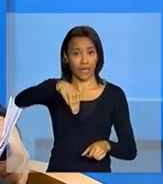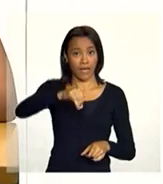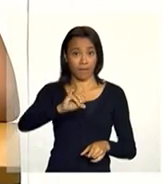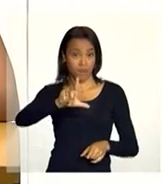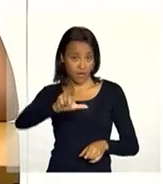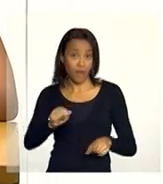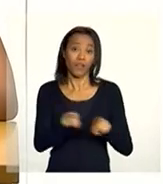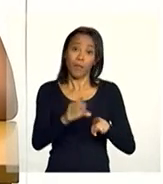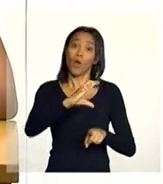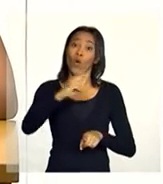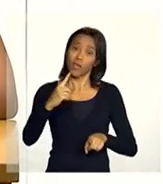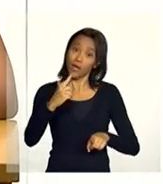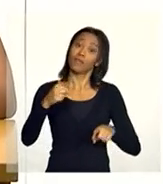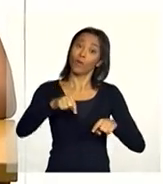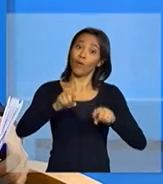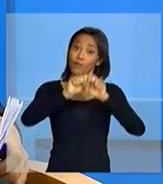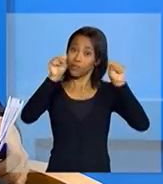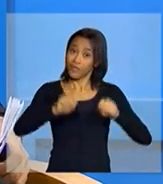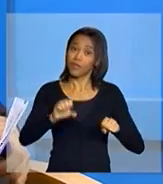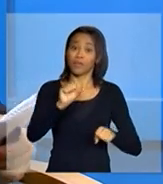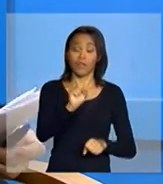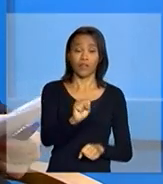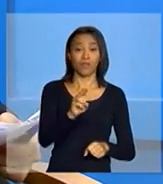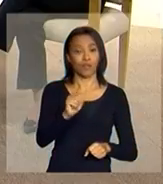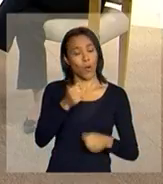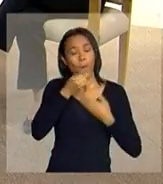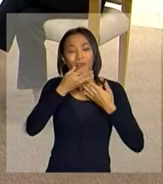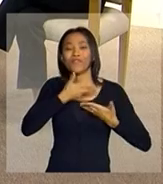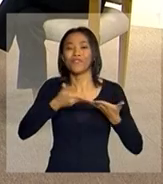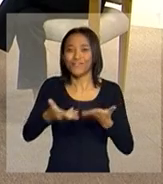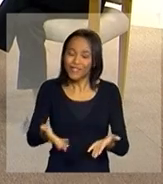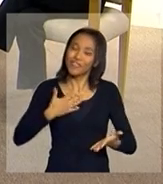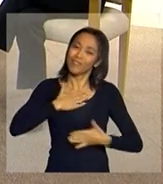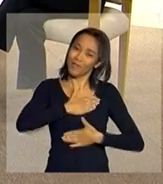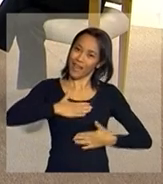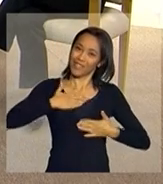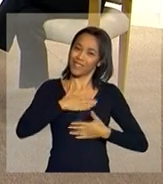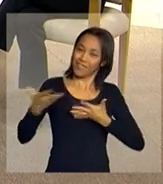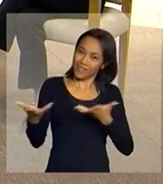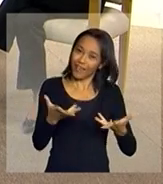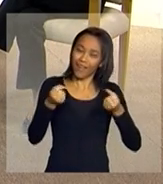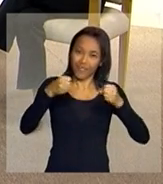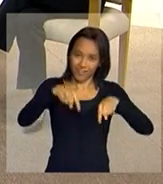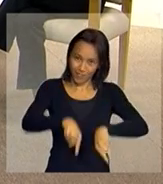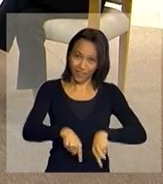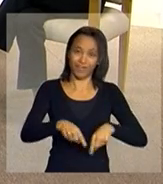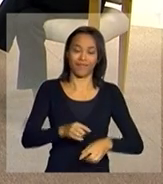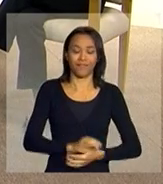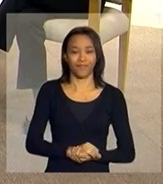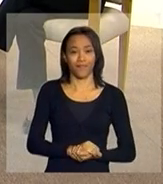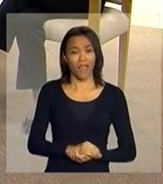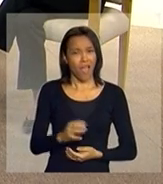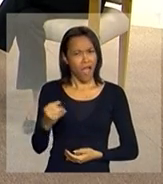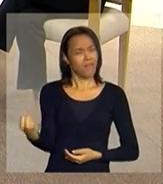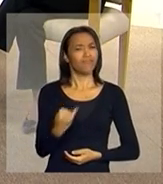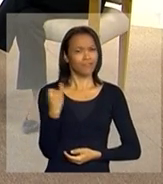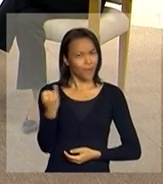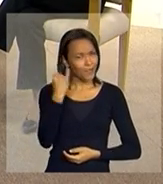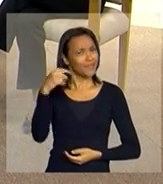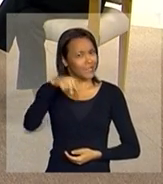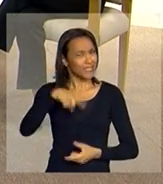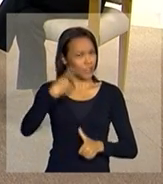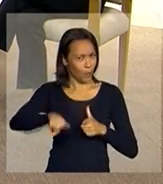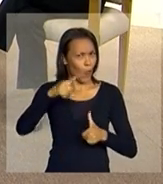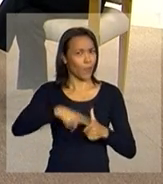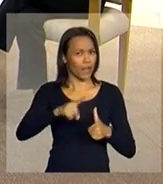suas Bom dia vocês obrigado por terem vindo foi um prazer é um prazer recebê-los bom dia obrigado é super importante esse problema